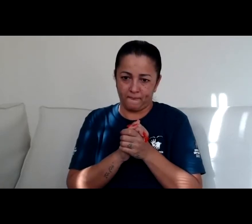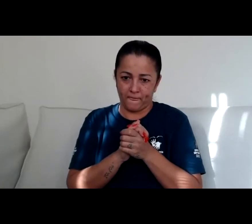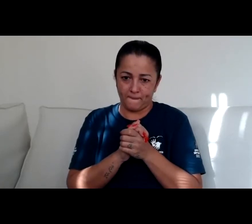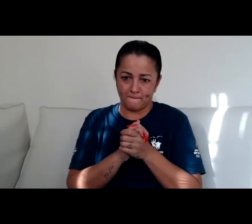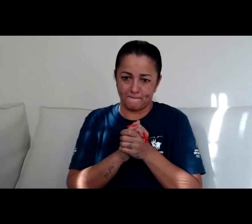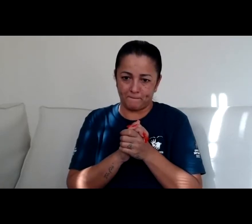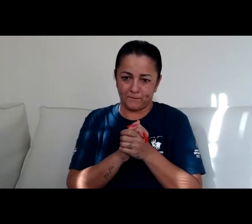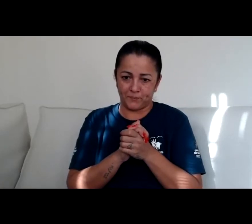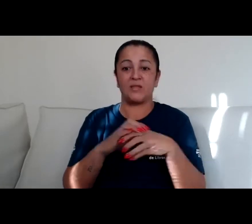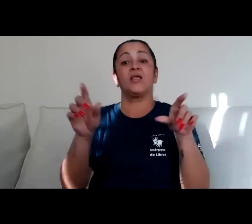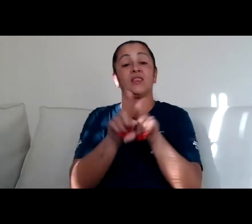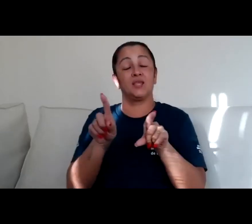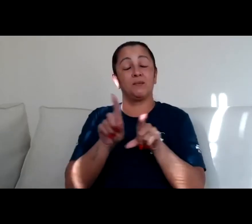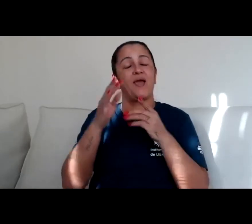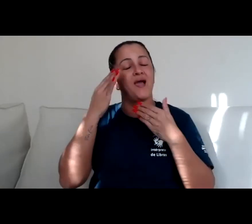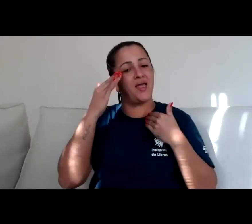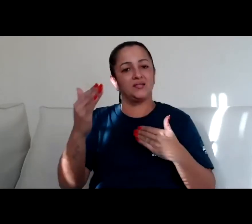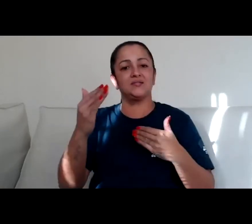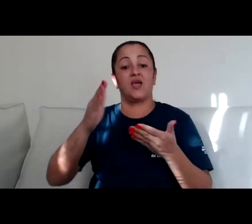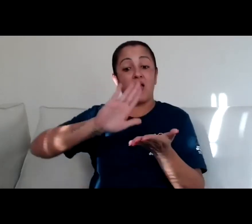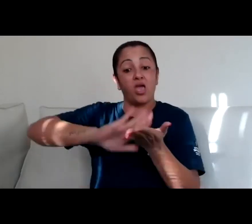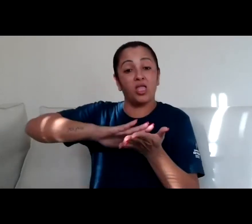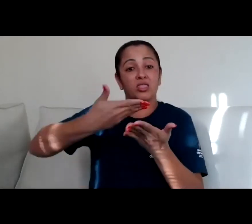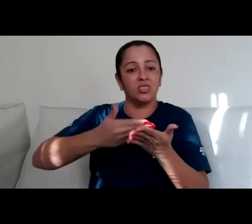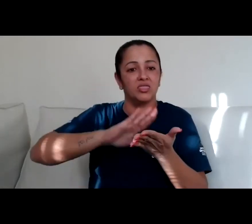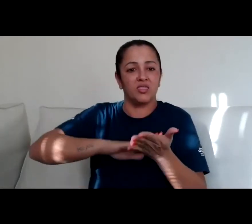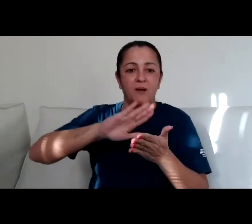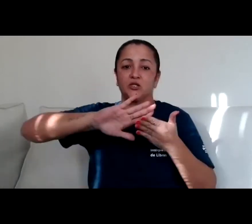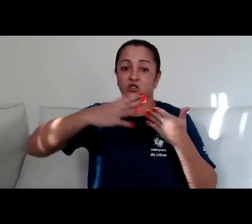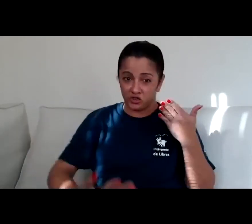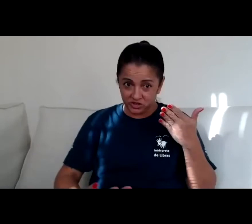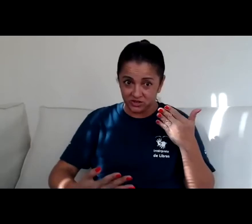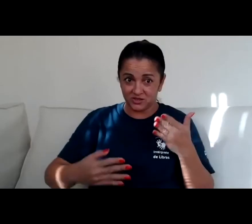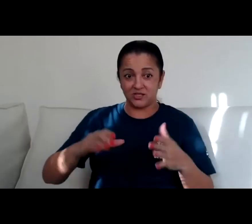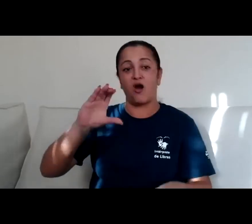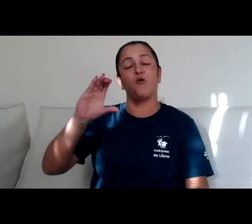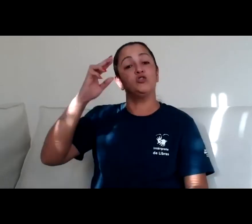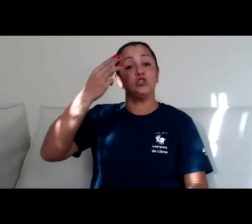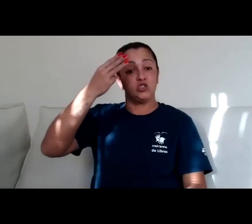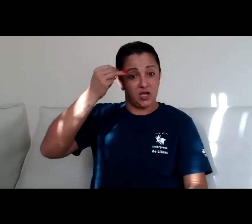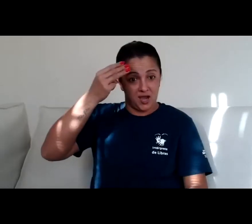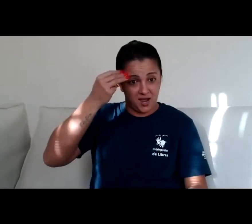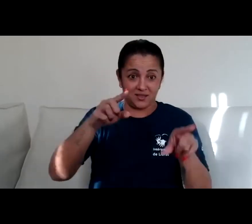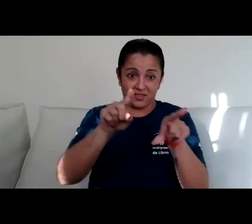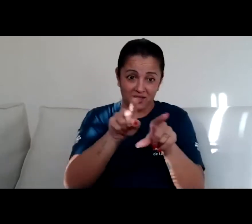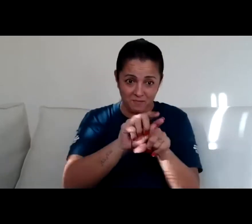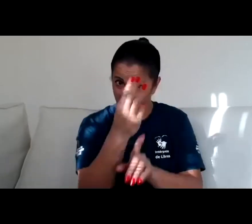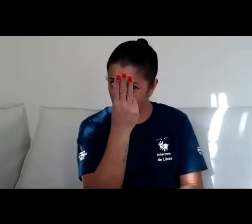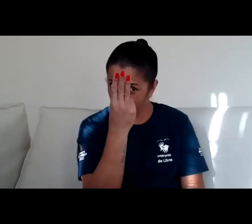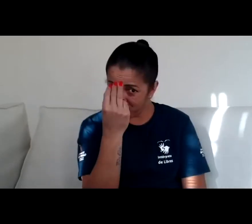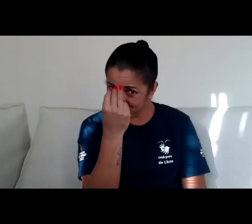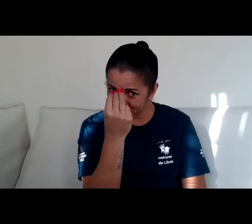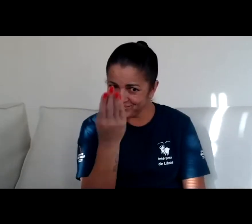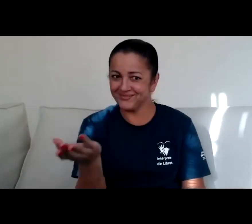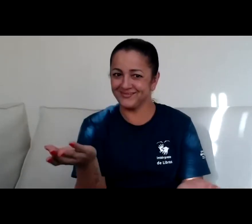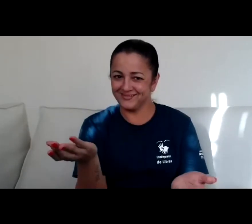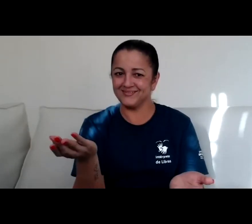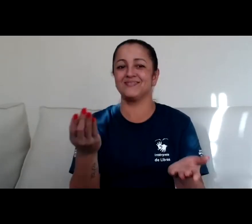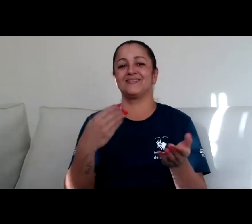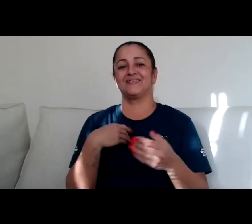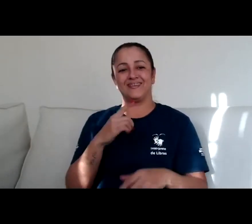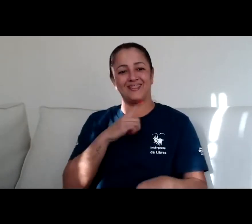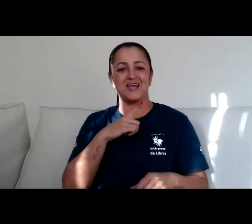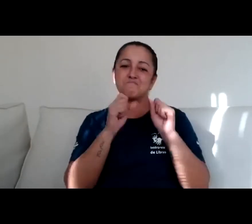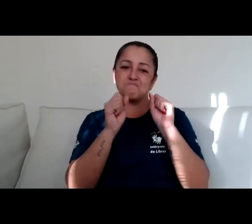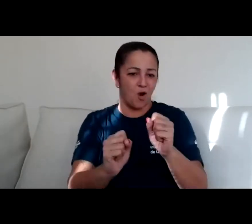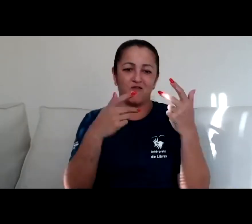E agradecer também aos intérpretes, o Charles e a Mills, né, que estão aqui conosco. Vou tentar falar devagar.